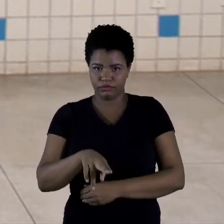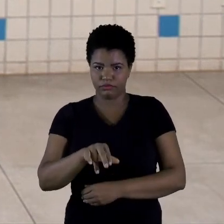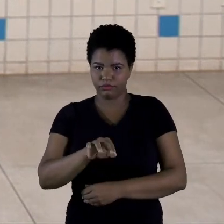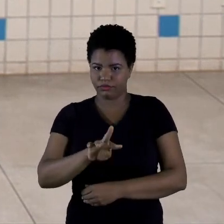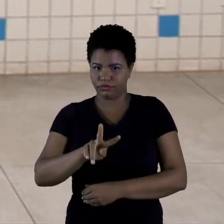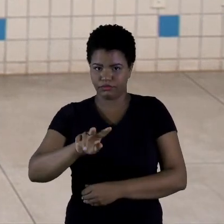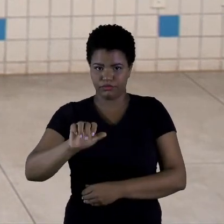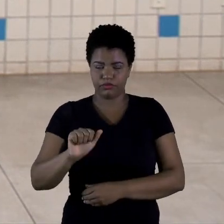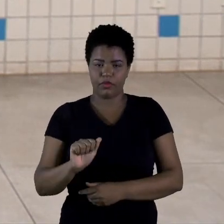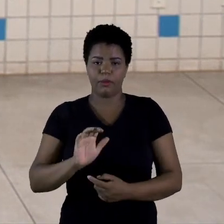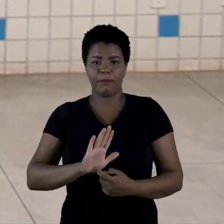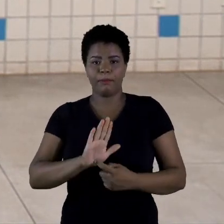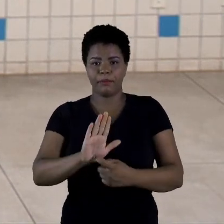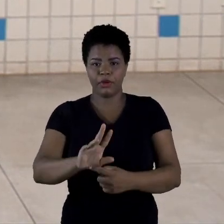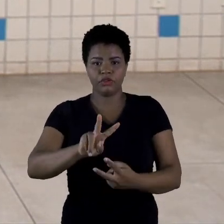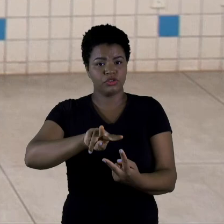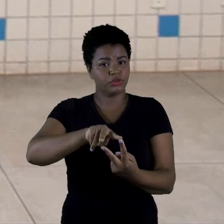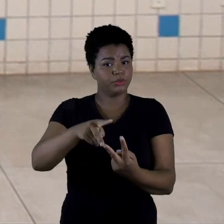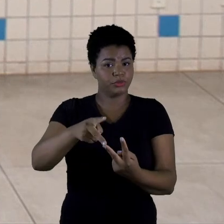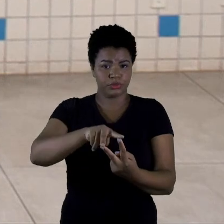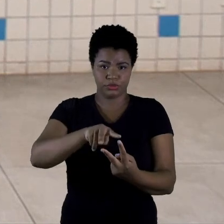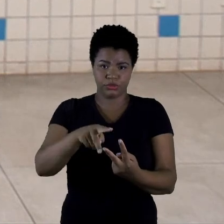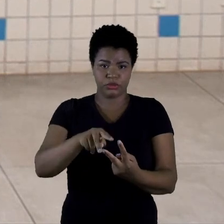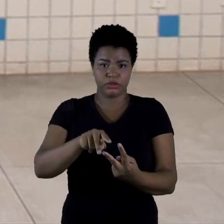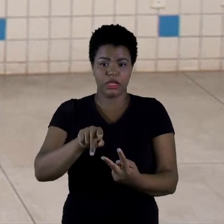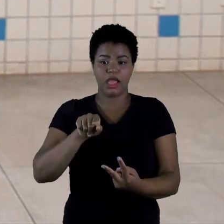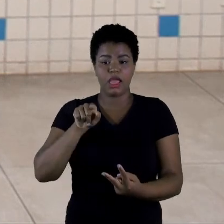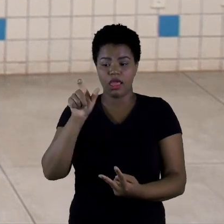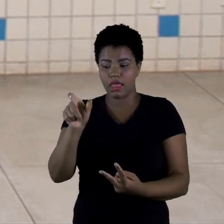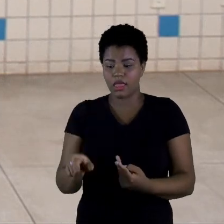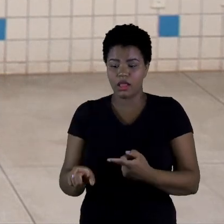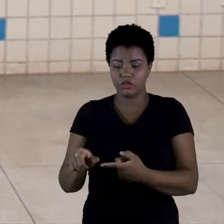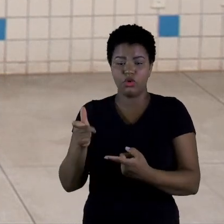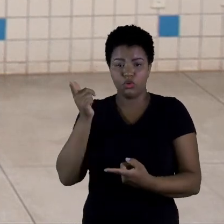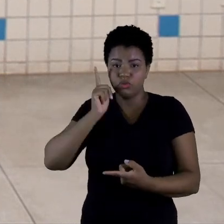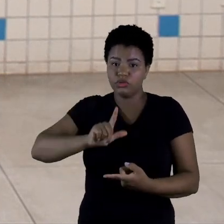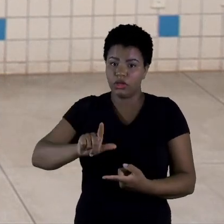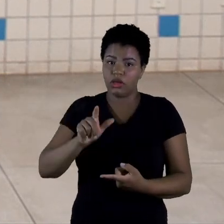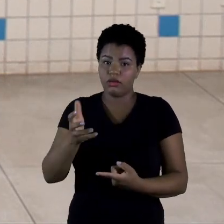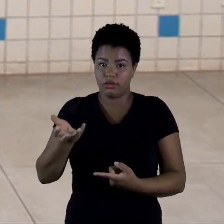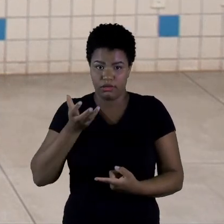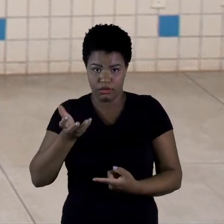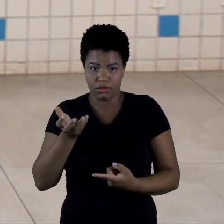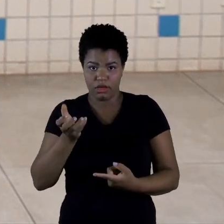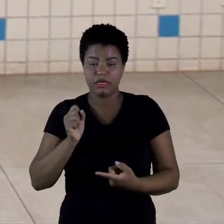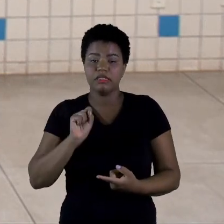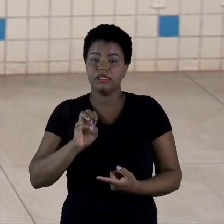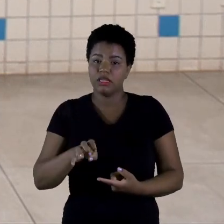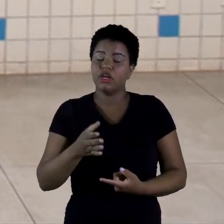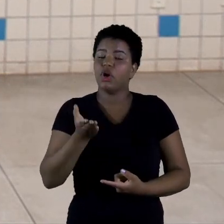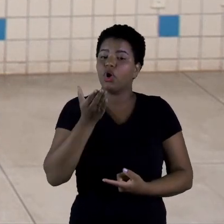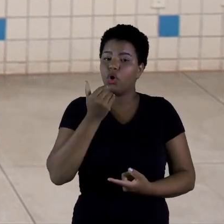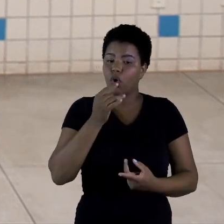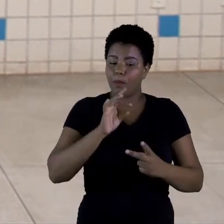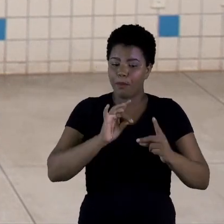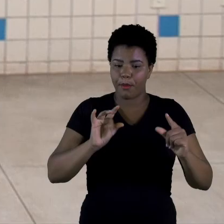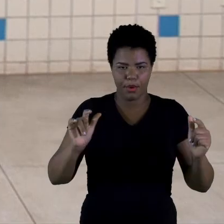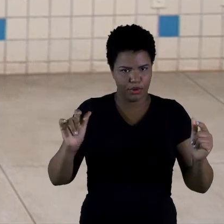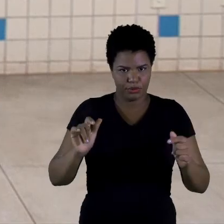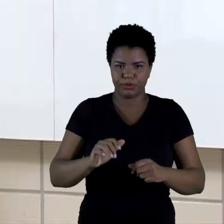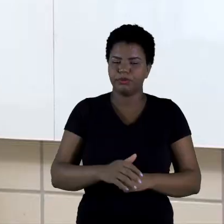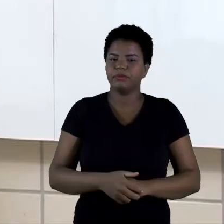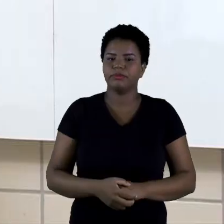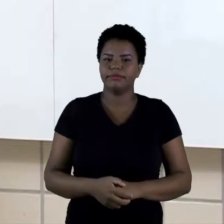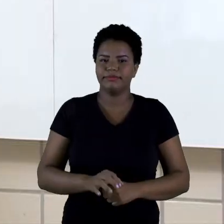exprime a hipótese. Ele só vai conseguir o que ele quer se caso ele jantar, comer tudo.